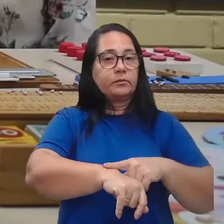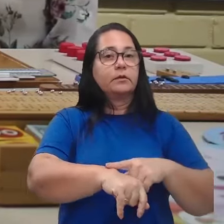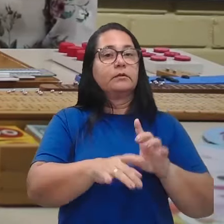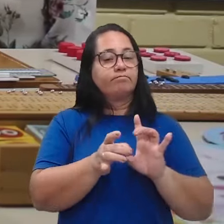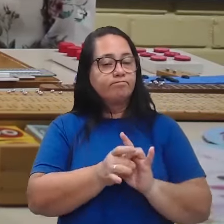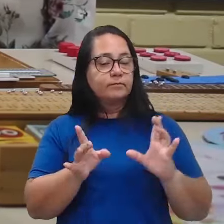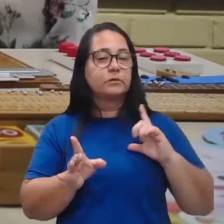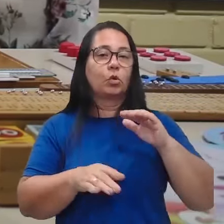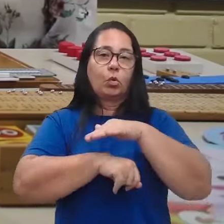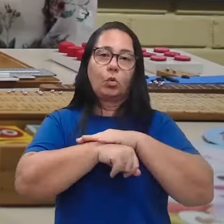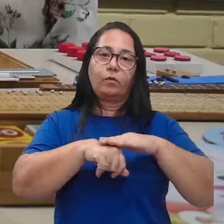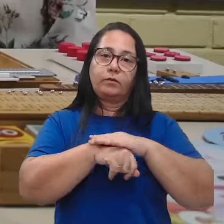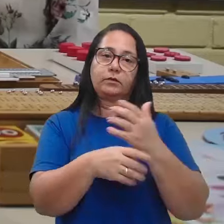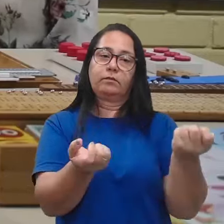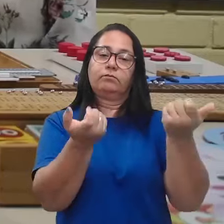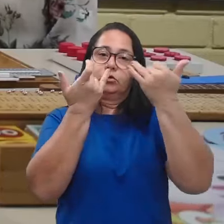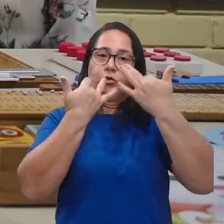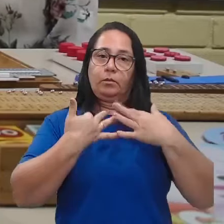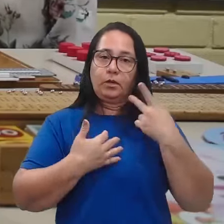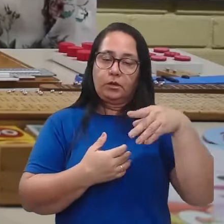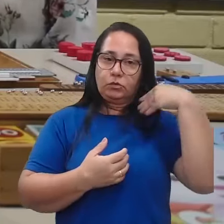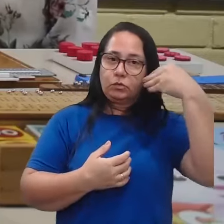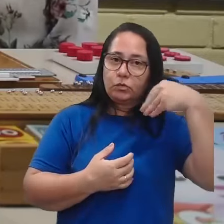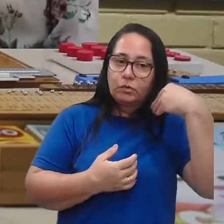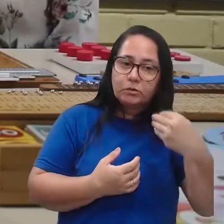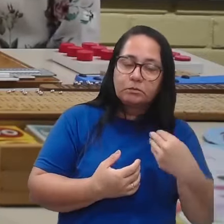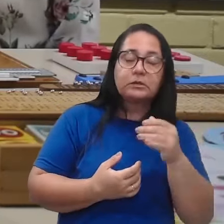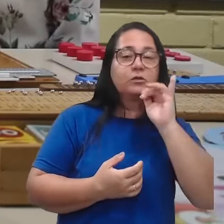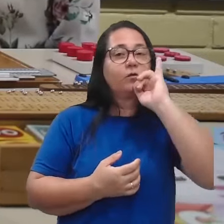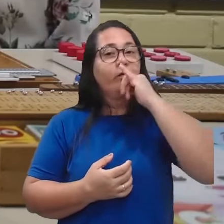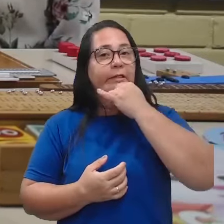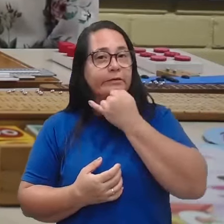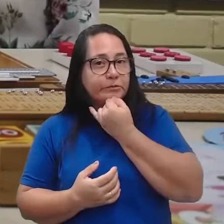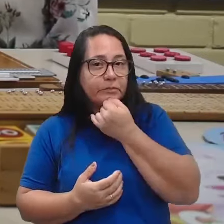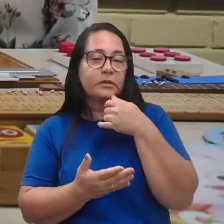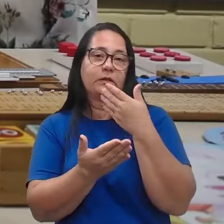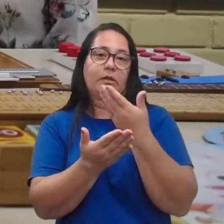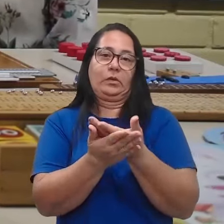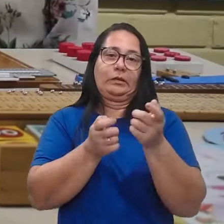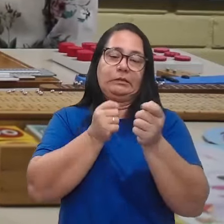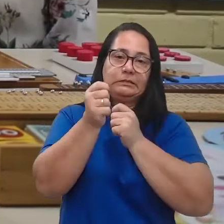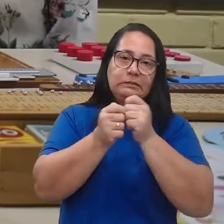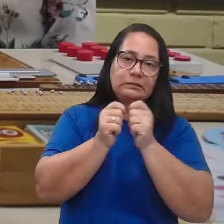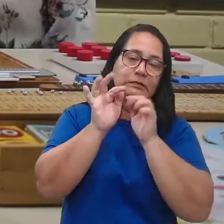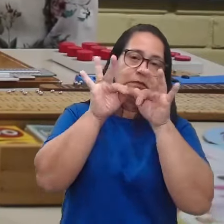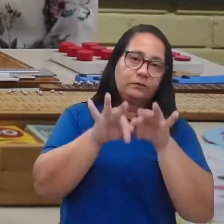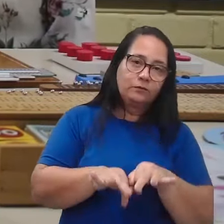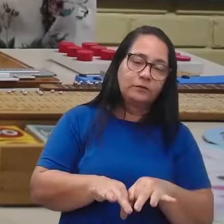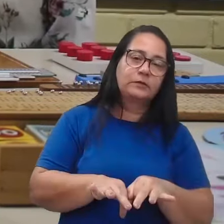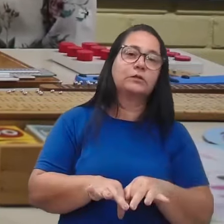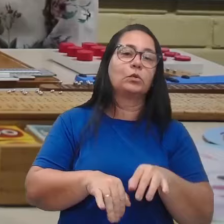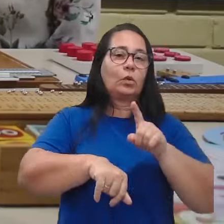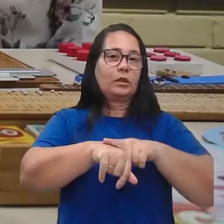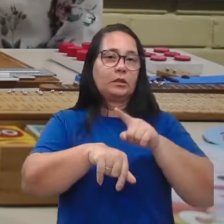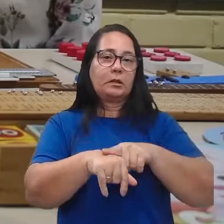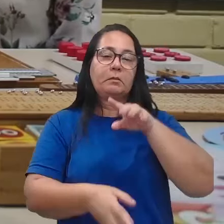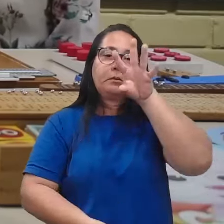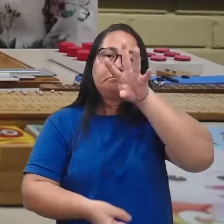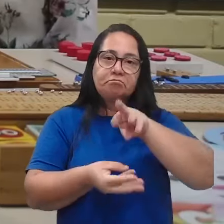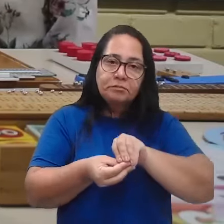pouquinho com a gente e falar aí das suas experiências, tá certo? Infelizmente, a nossa entrevista, ela está chegando ao fim, né, o nosso tempo, ele é